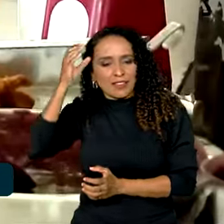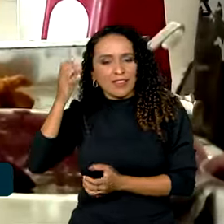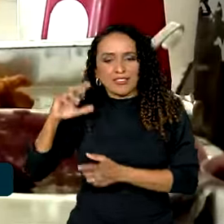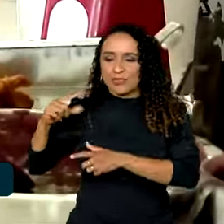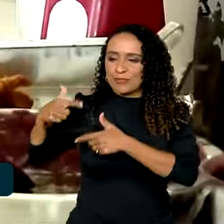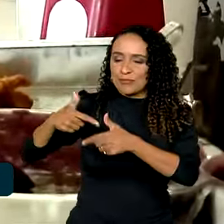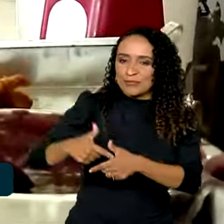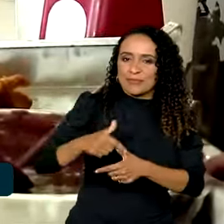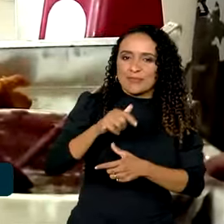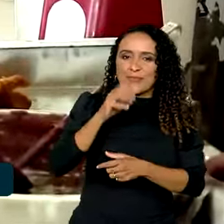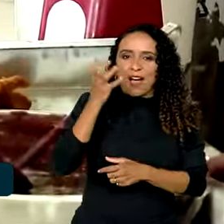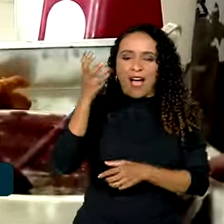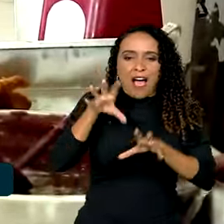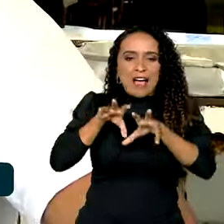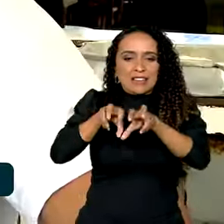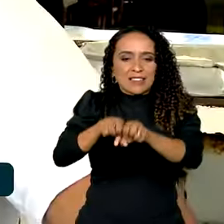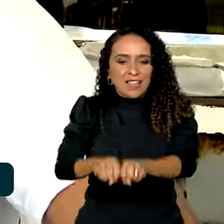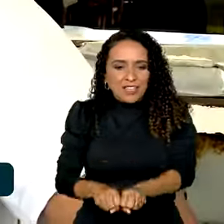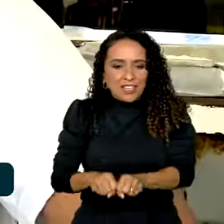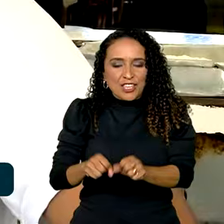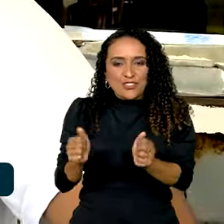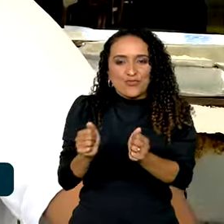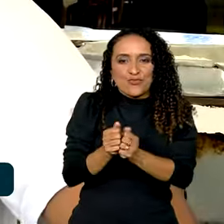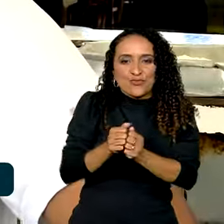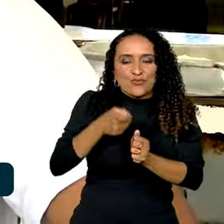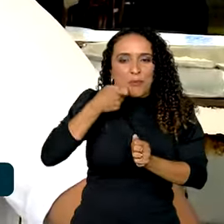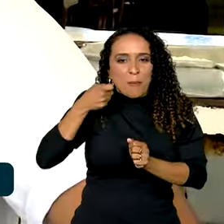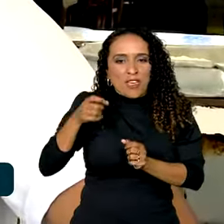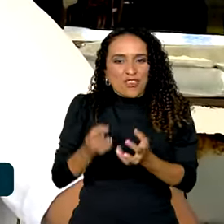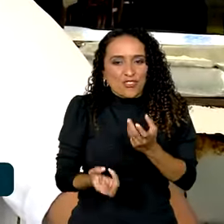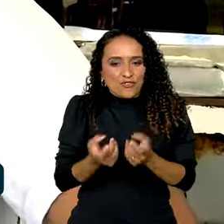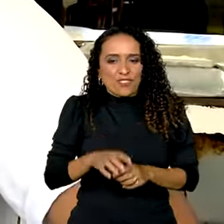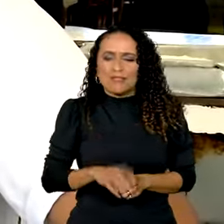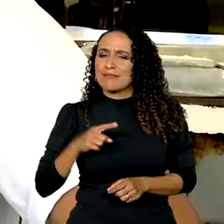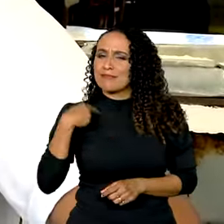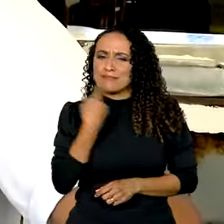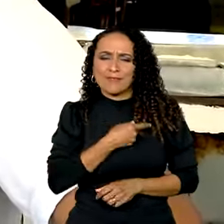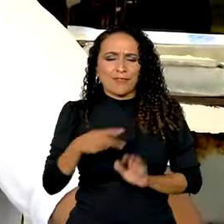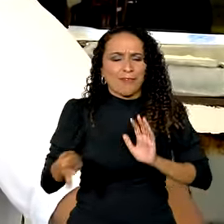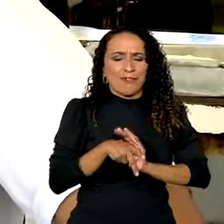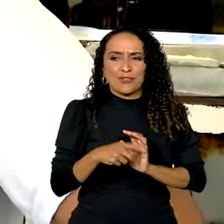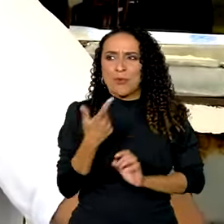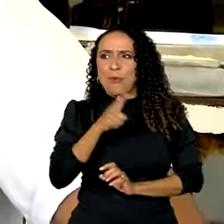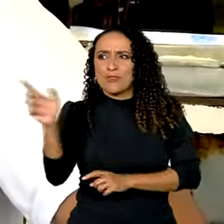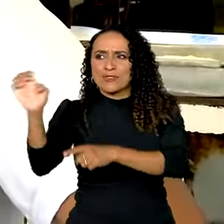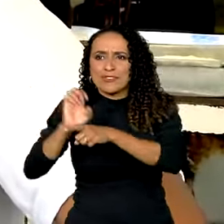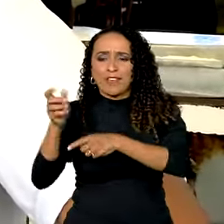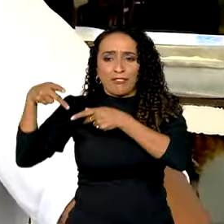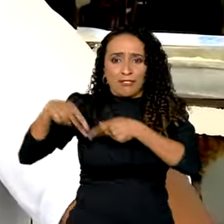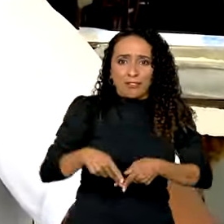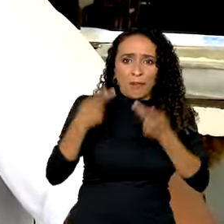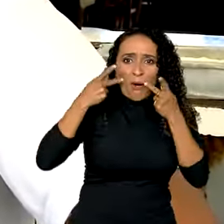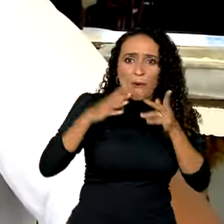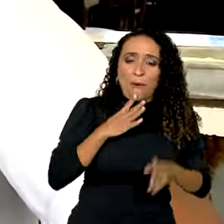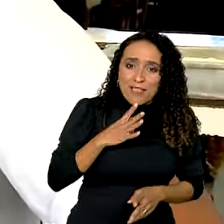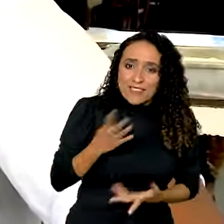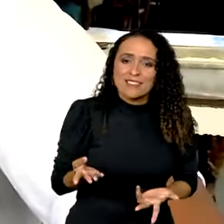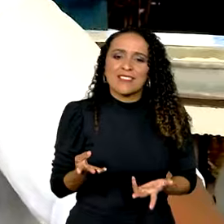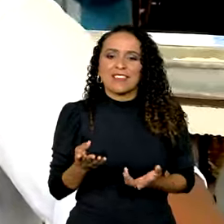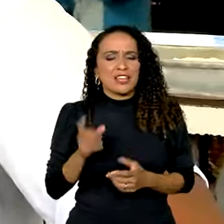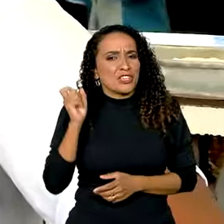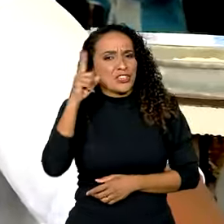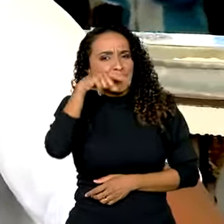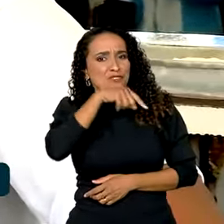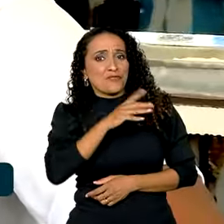tradicional açaí com peixe frito. Isso aqui é uma coisa só nossa, né, cara? As pessoas vêm de outros estados justamente para conhecer esse prato. Quando chegam aqui,